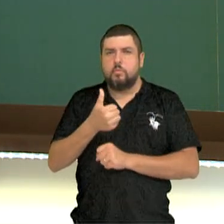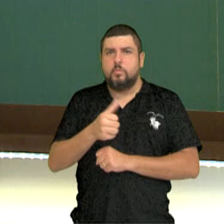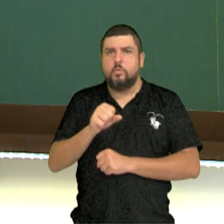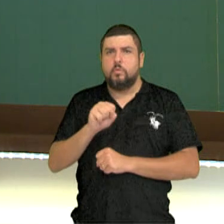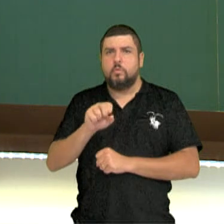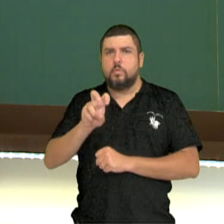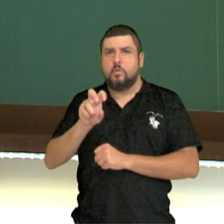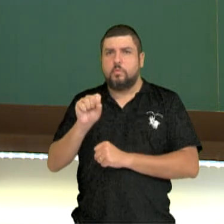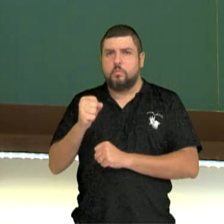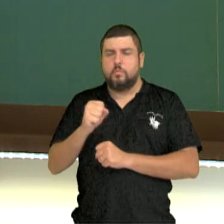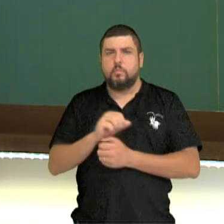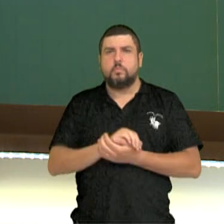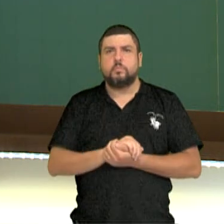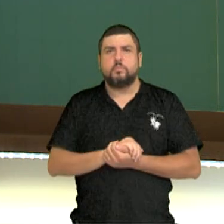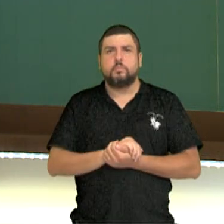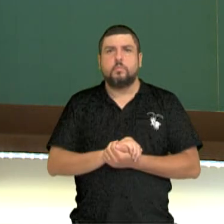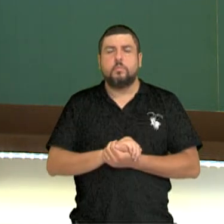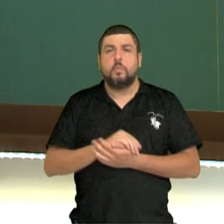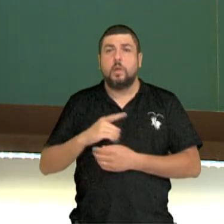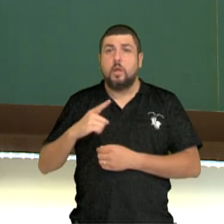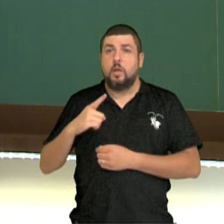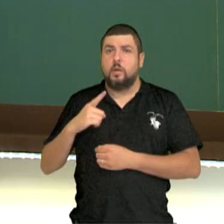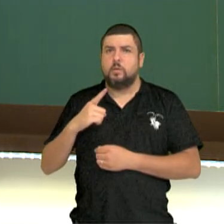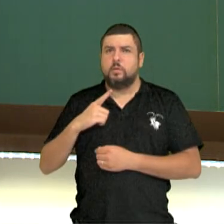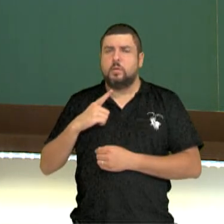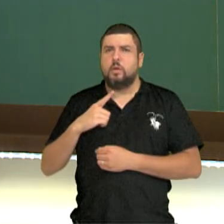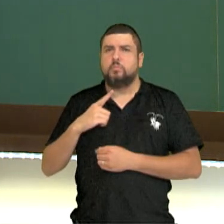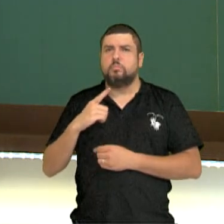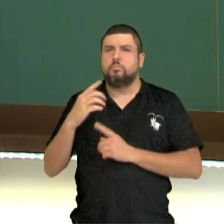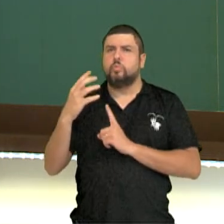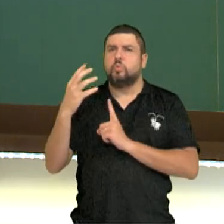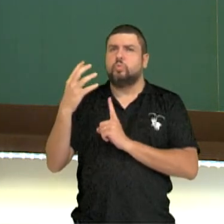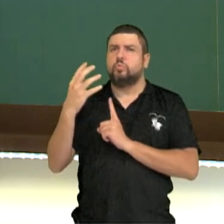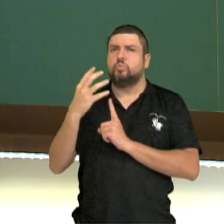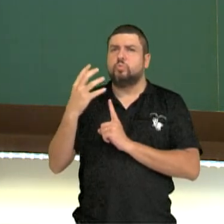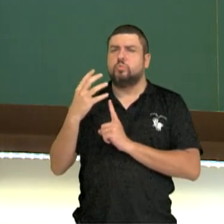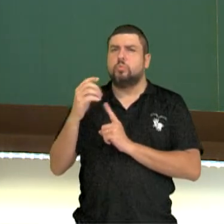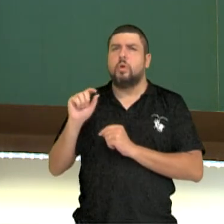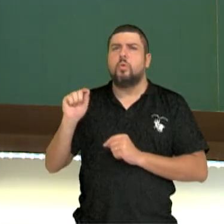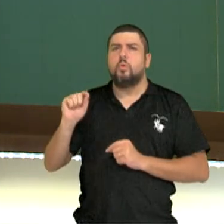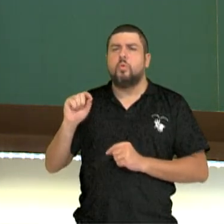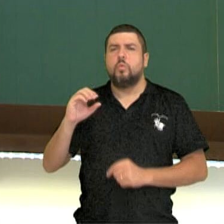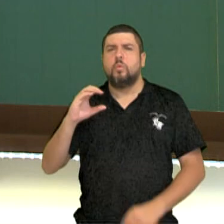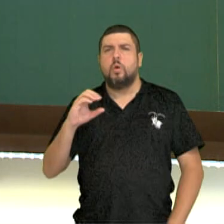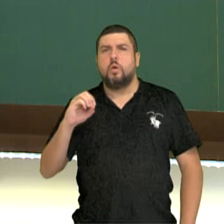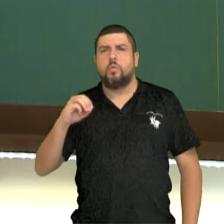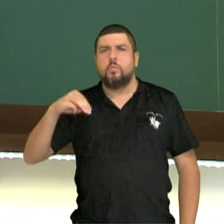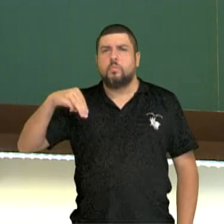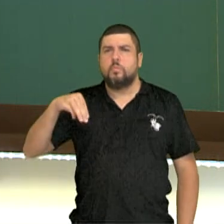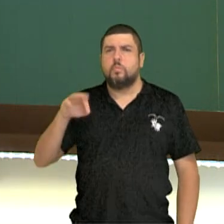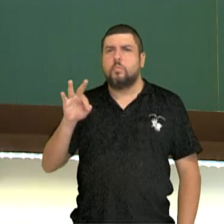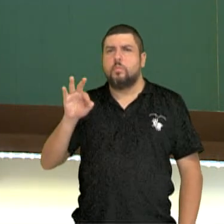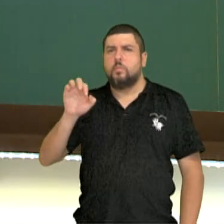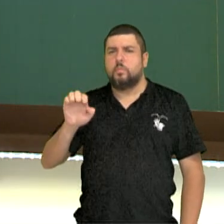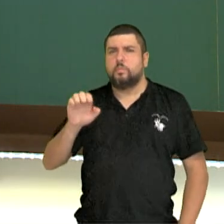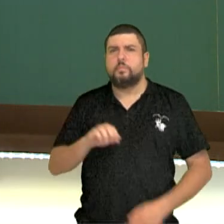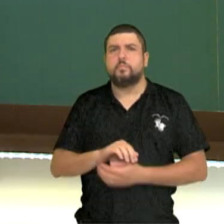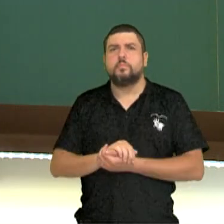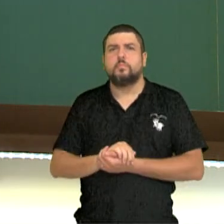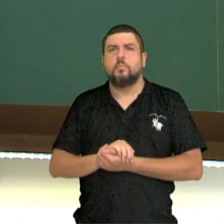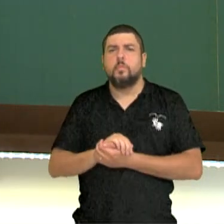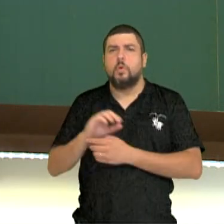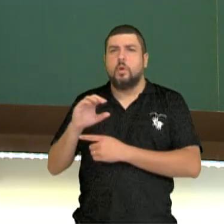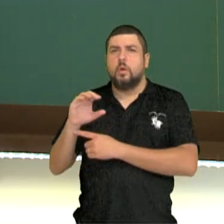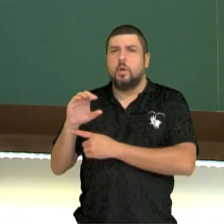1858. Possuía uma grande inspiração da obra de Comte. Veja que bacana. Auguste Comte foi uma grande referência,